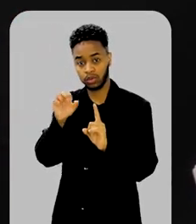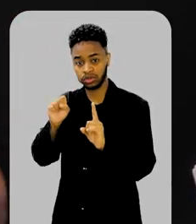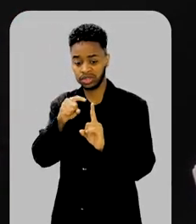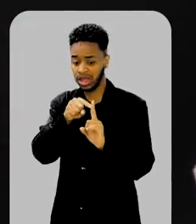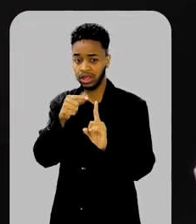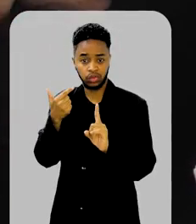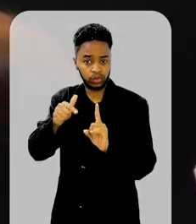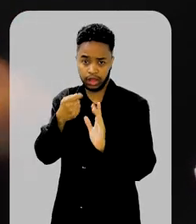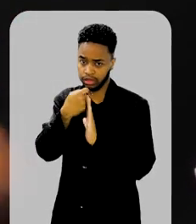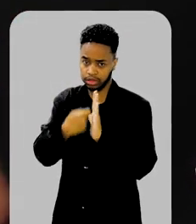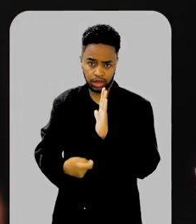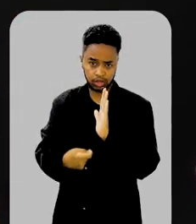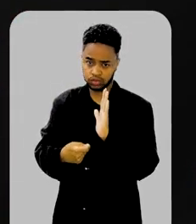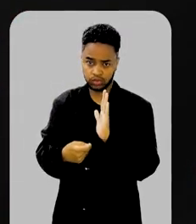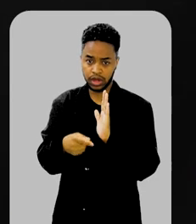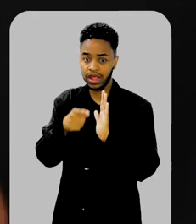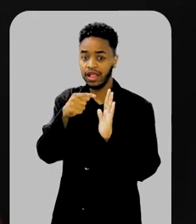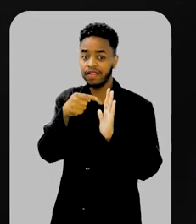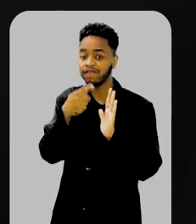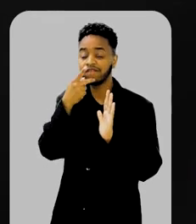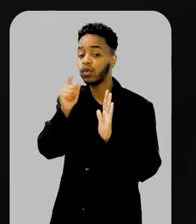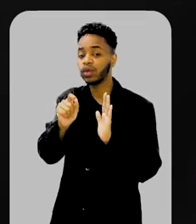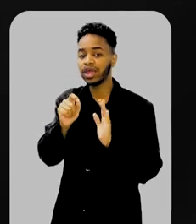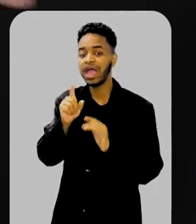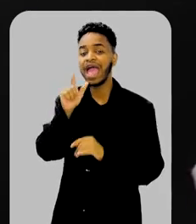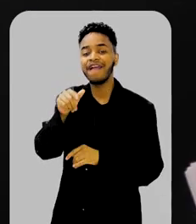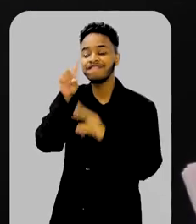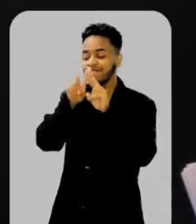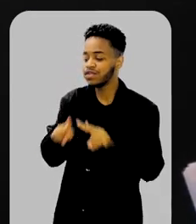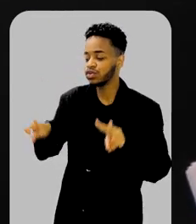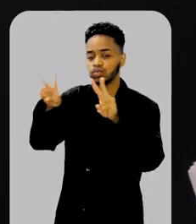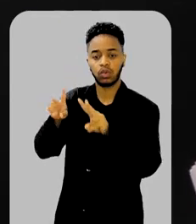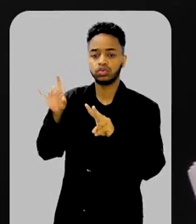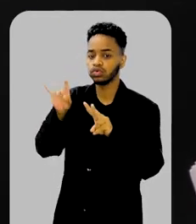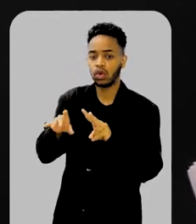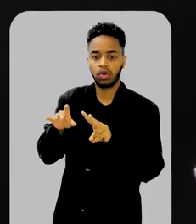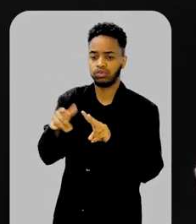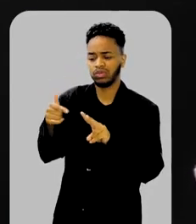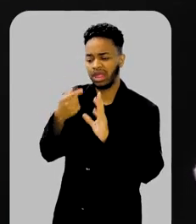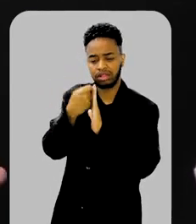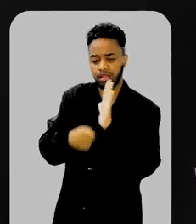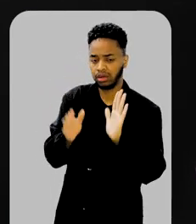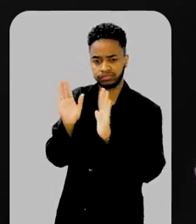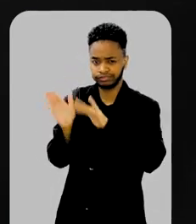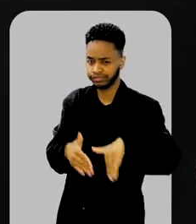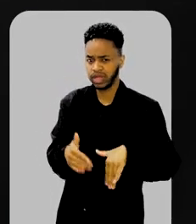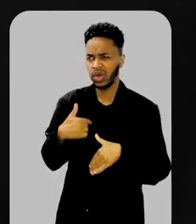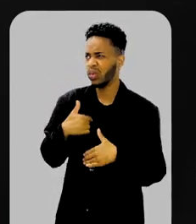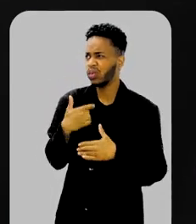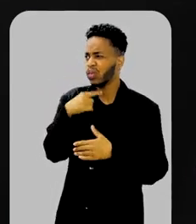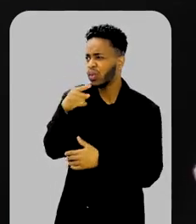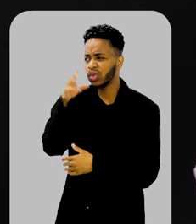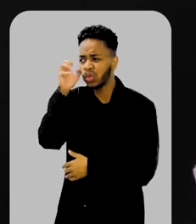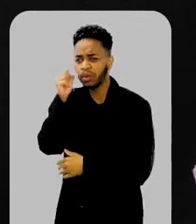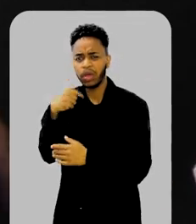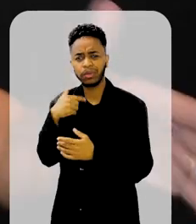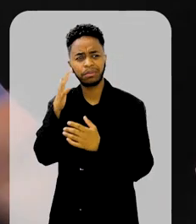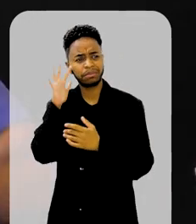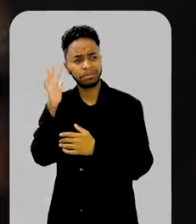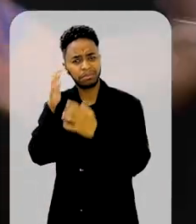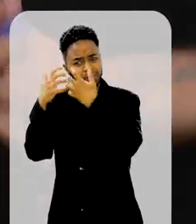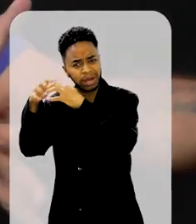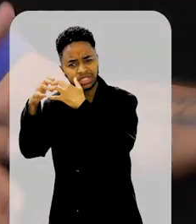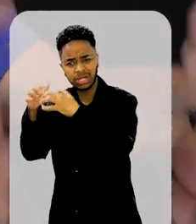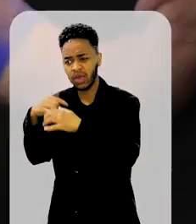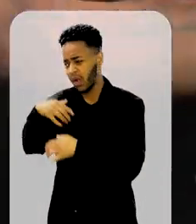ele não tem o texto ele fala olha tudo é uma questão visual nós somos seres visuais é uma questão visual eu não dormia naquele dia falei pô eu aprendi dessa